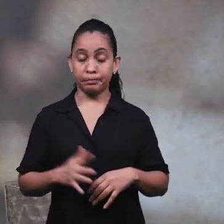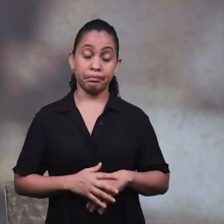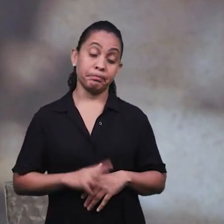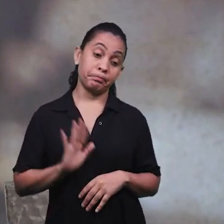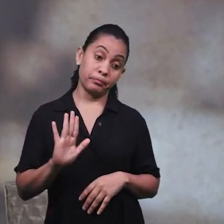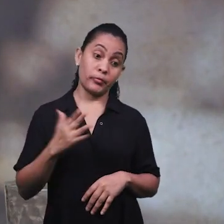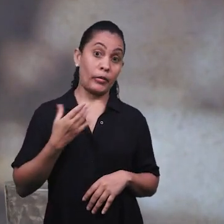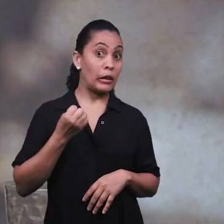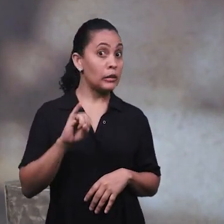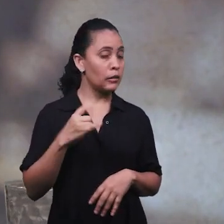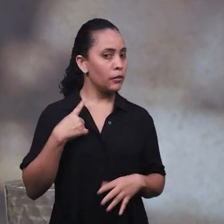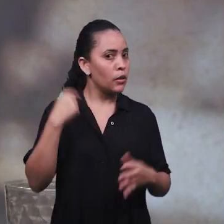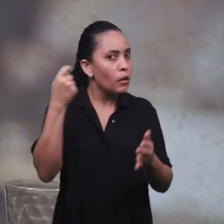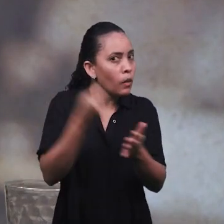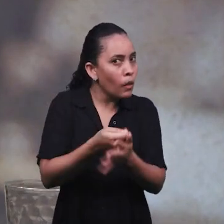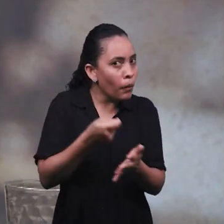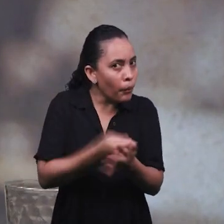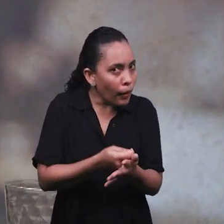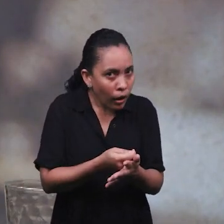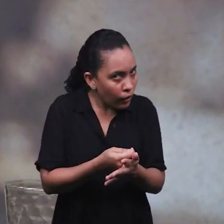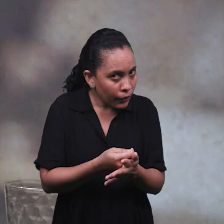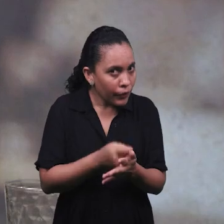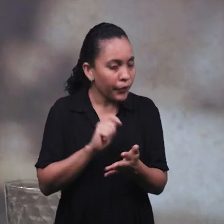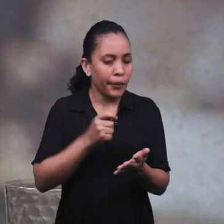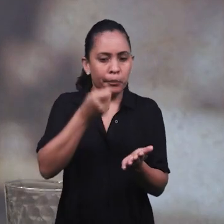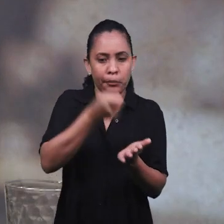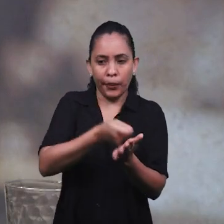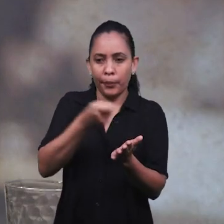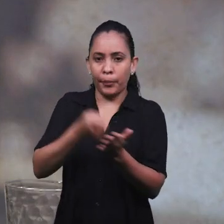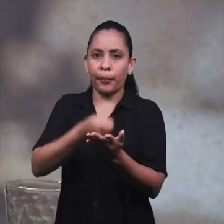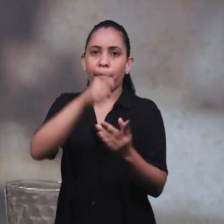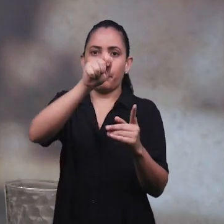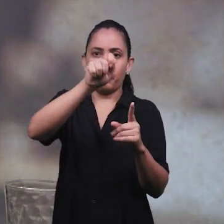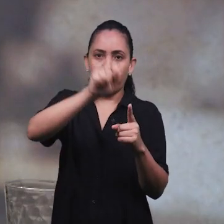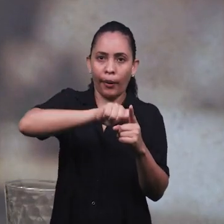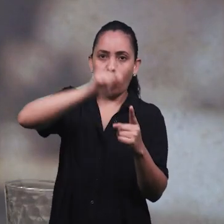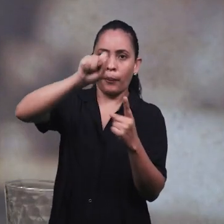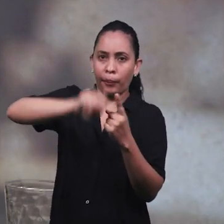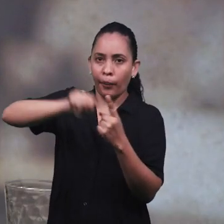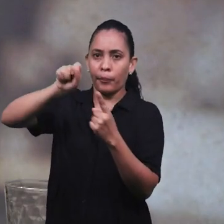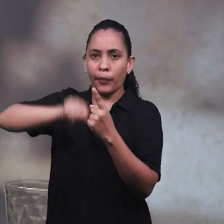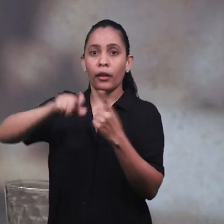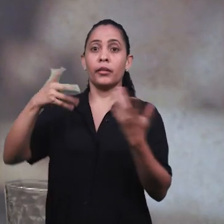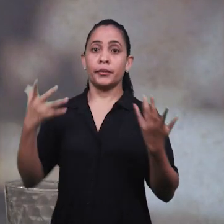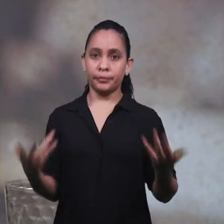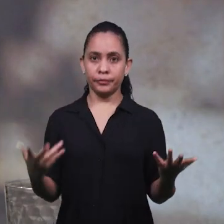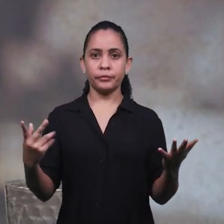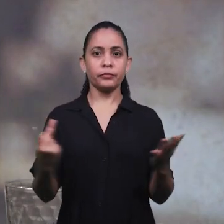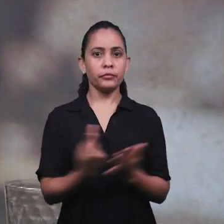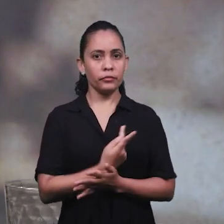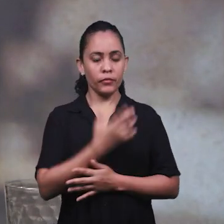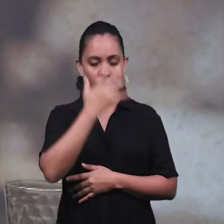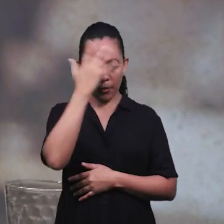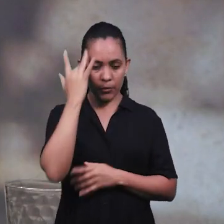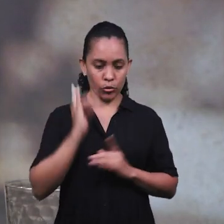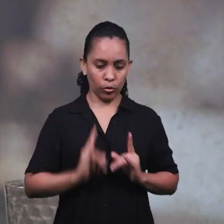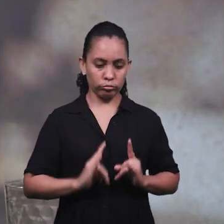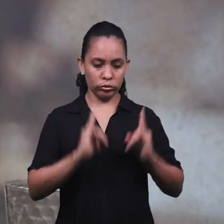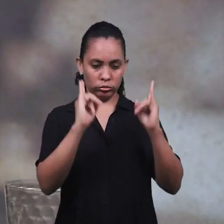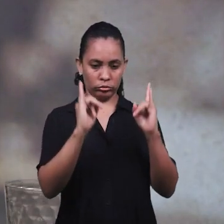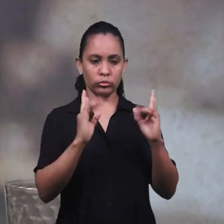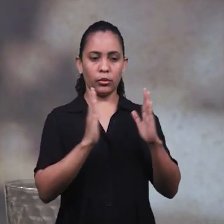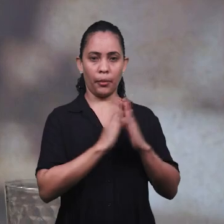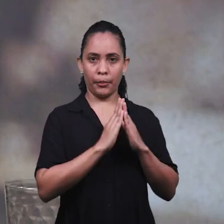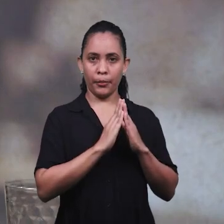não é paga, né, uma cota condominial que não é paga de forma voluntária, o condomínio, na pessoa do prejudicado, ele